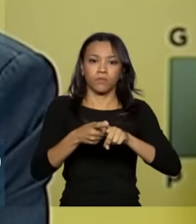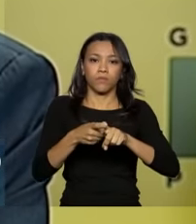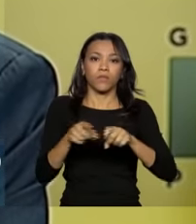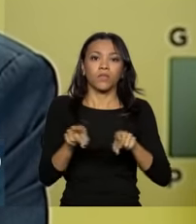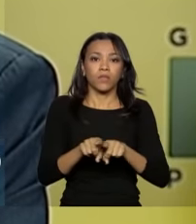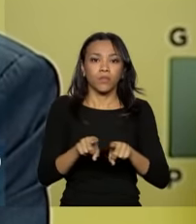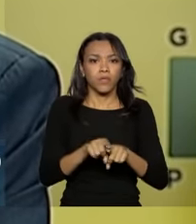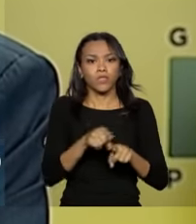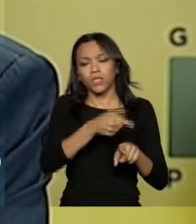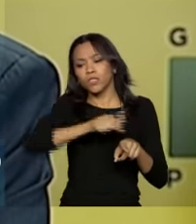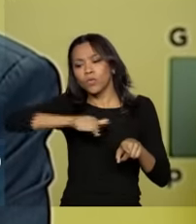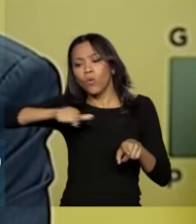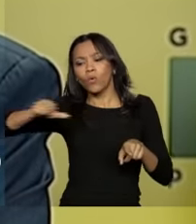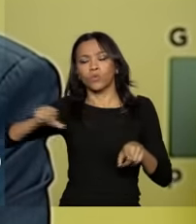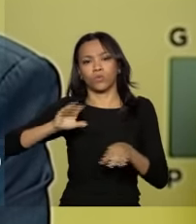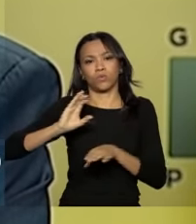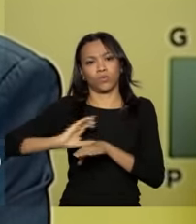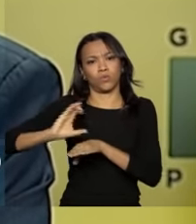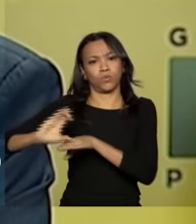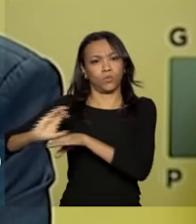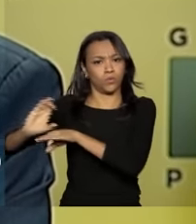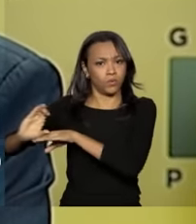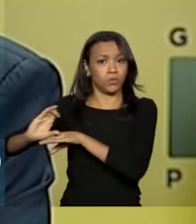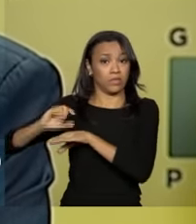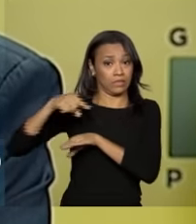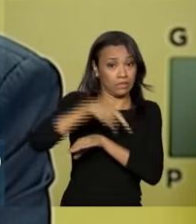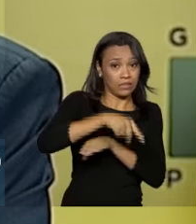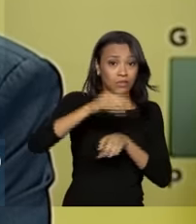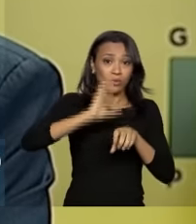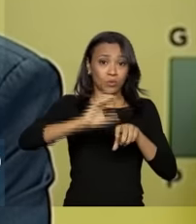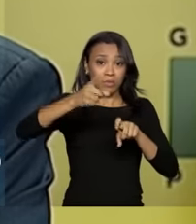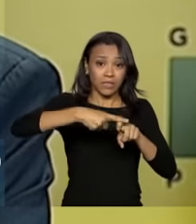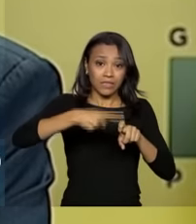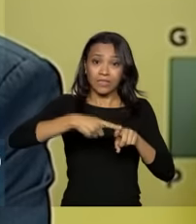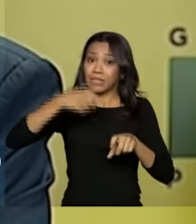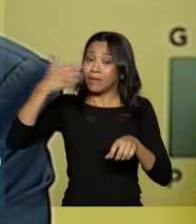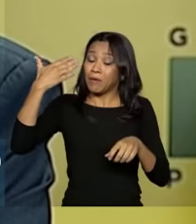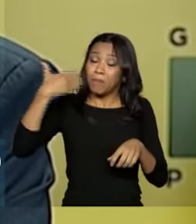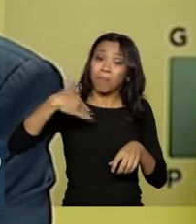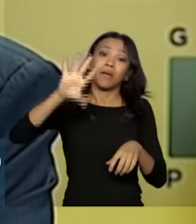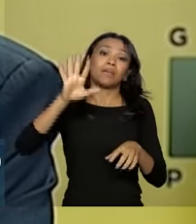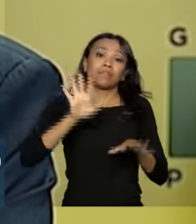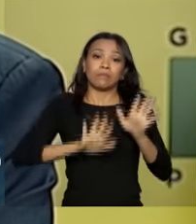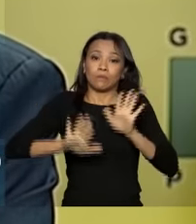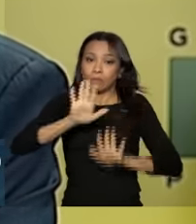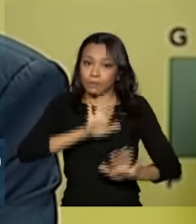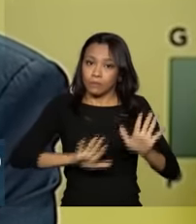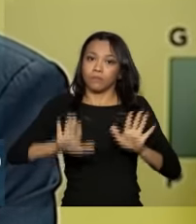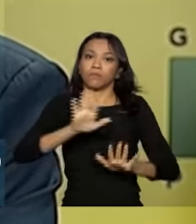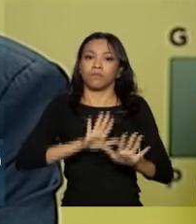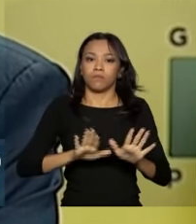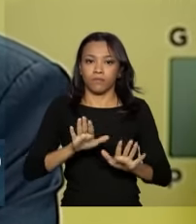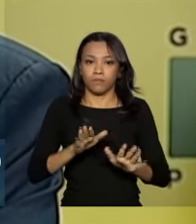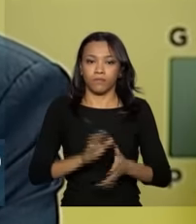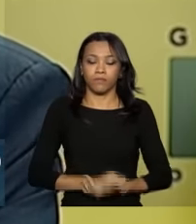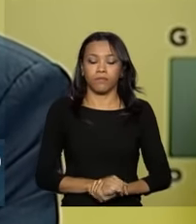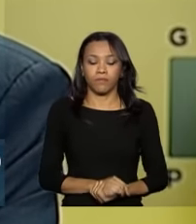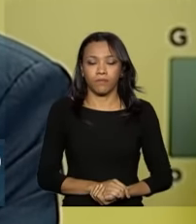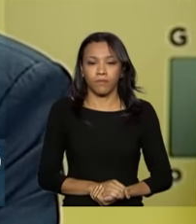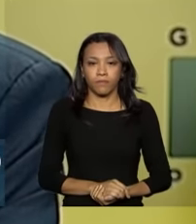de praticamente todas as formações os riscos mais imediatos à vida e ao bem-estar das pessoas.